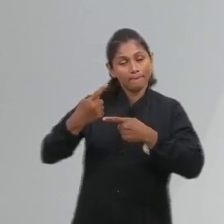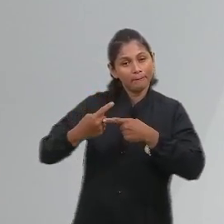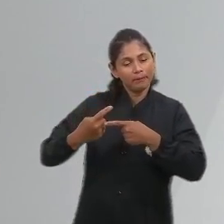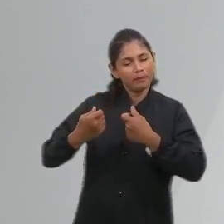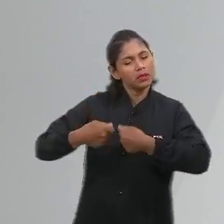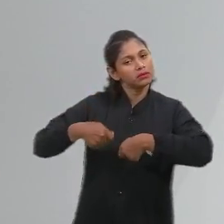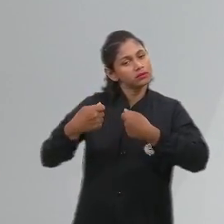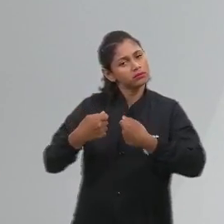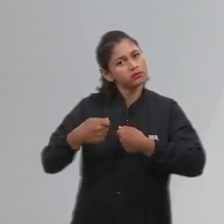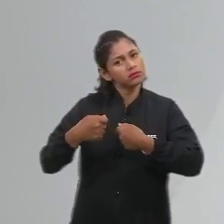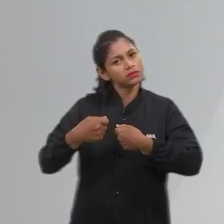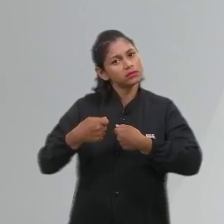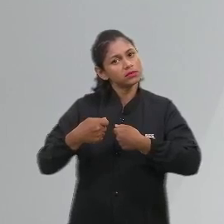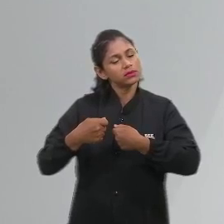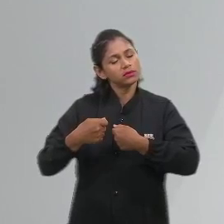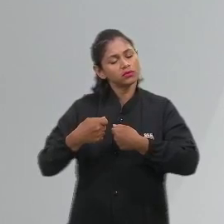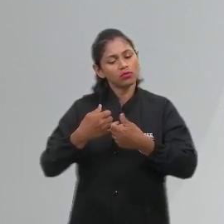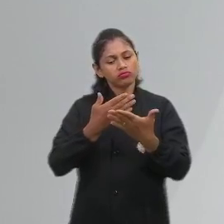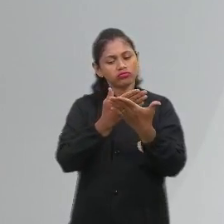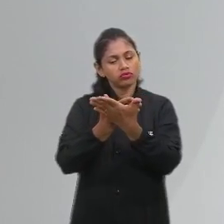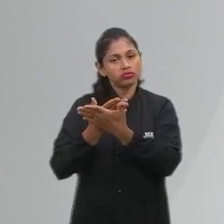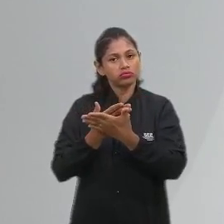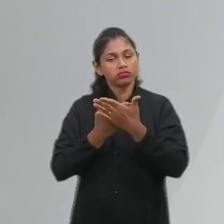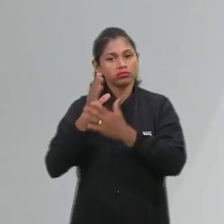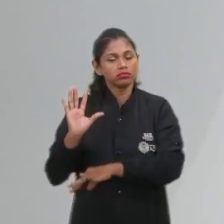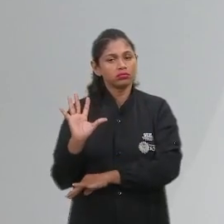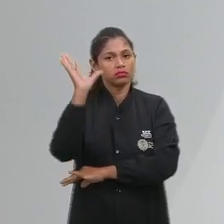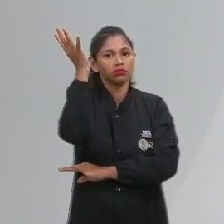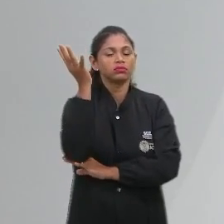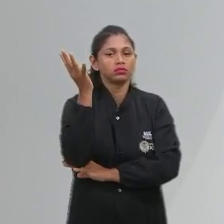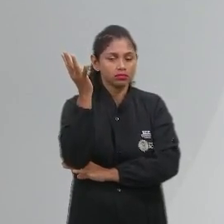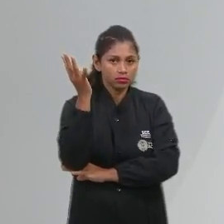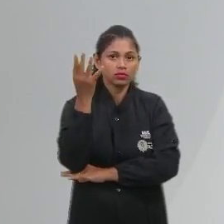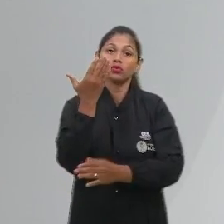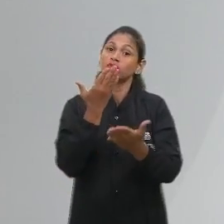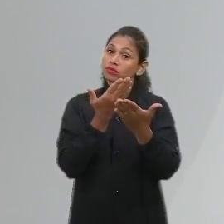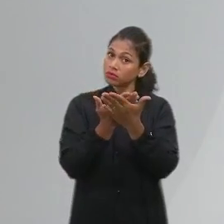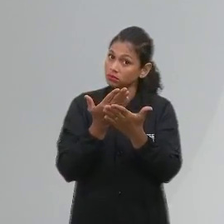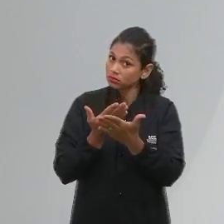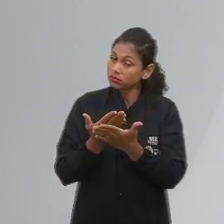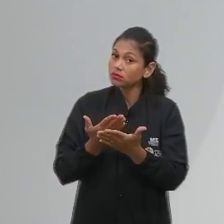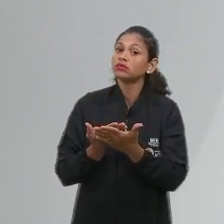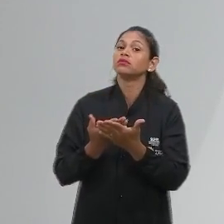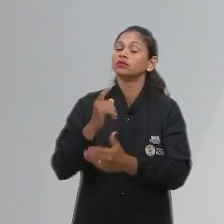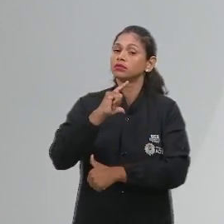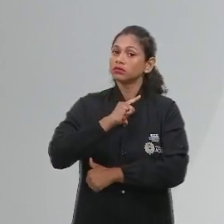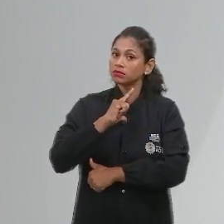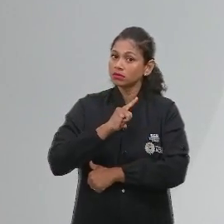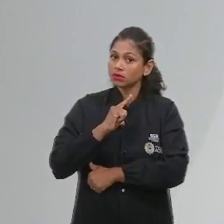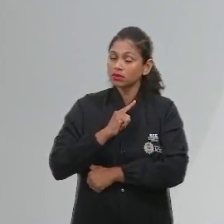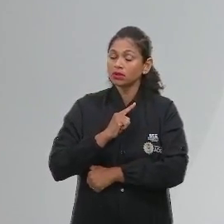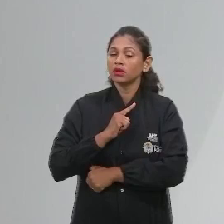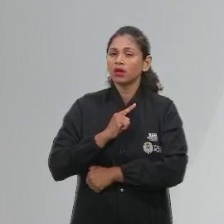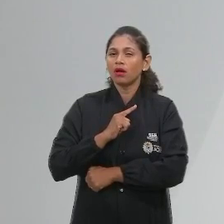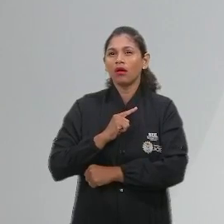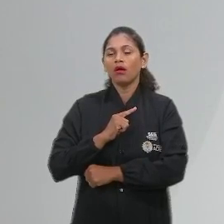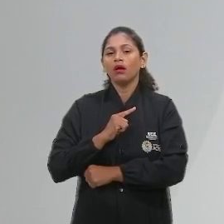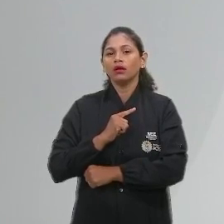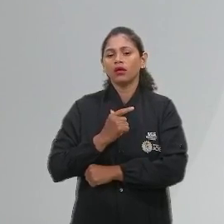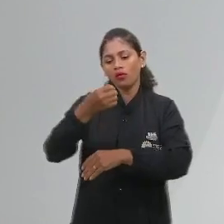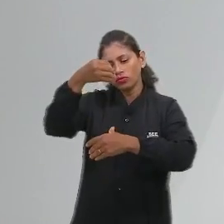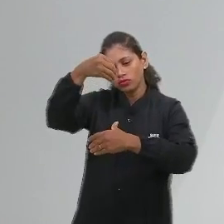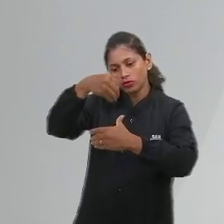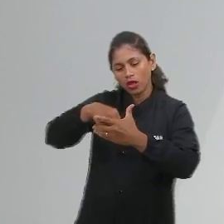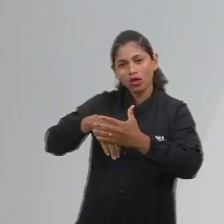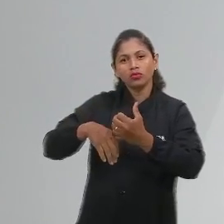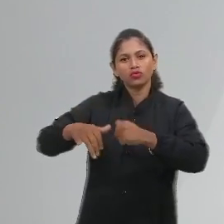quando um determinado estudo ele acontece, esse estudo ele tem que ocorrer dentro de uma metodologia